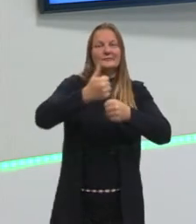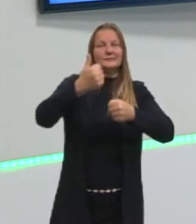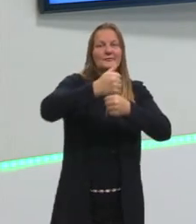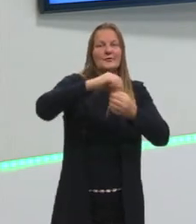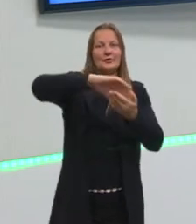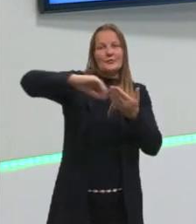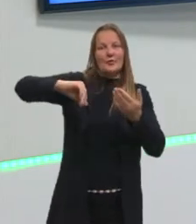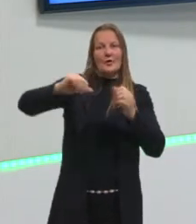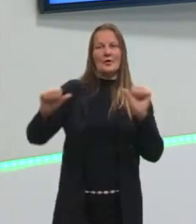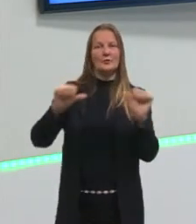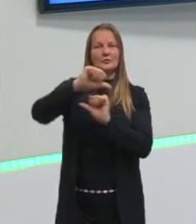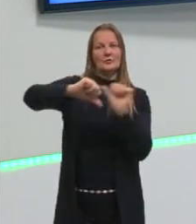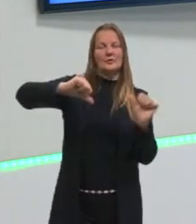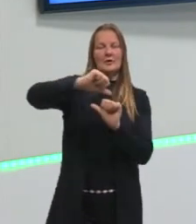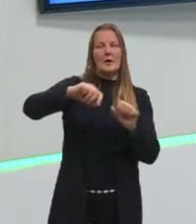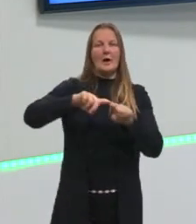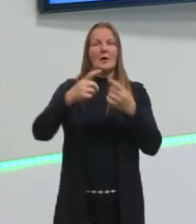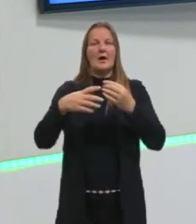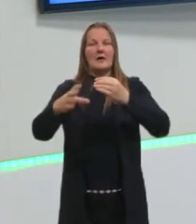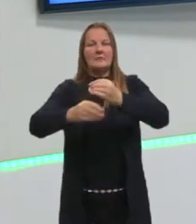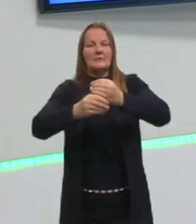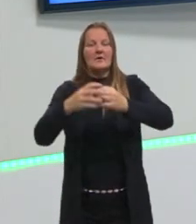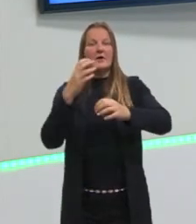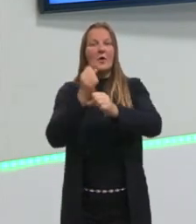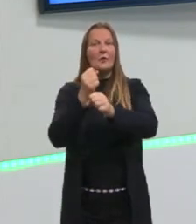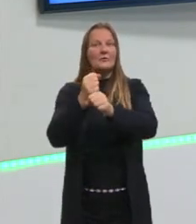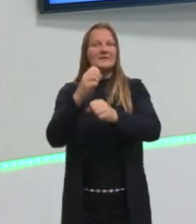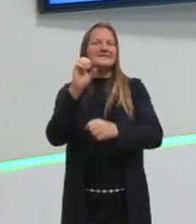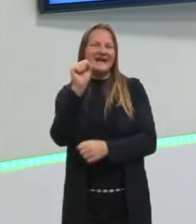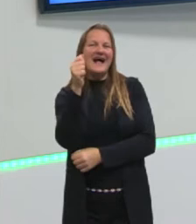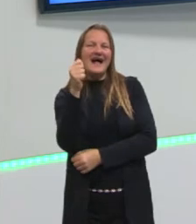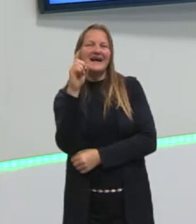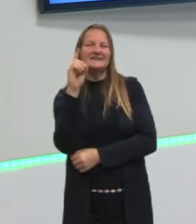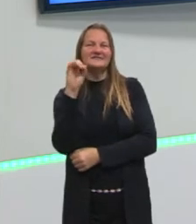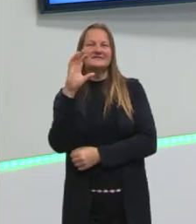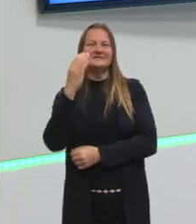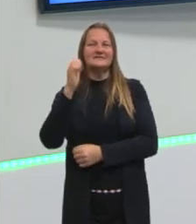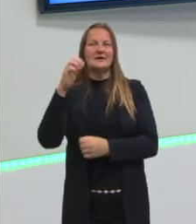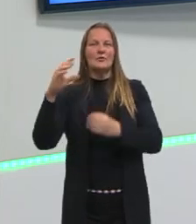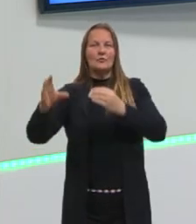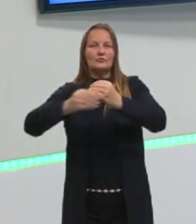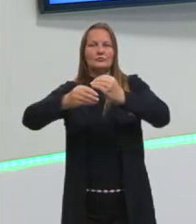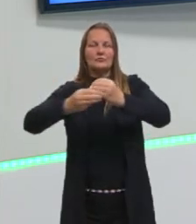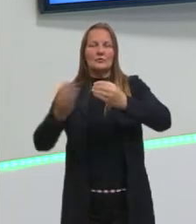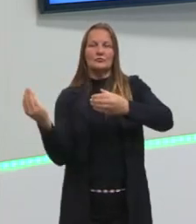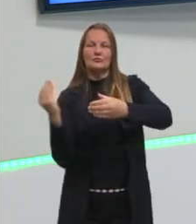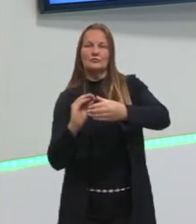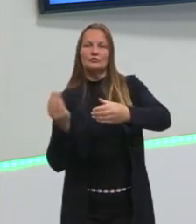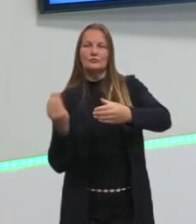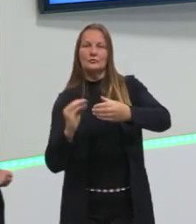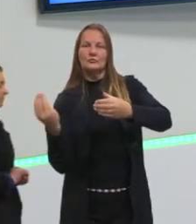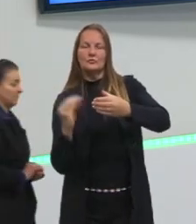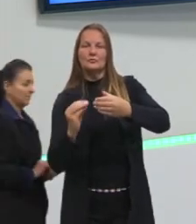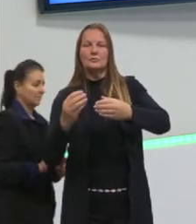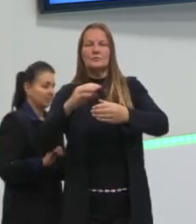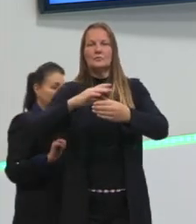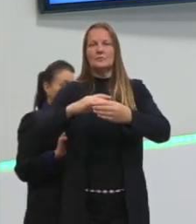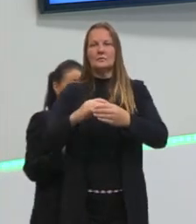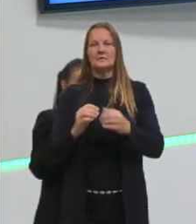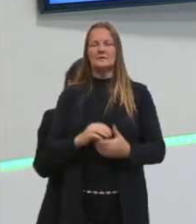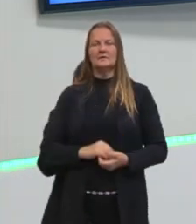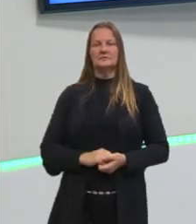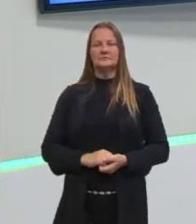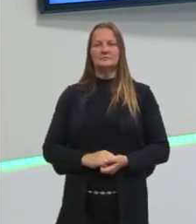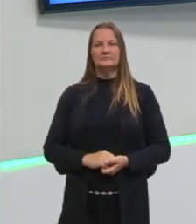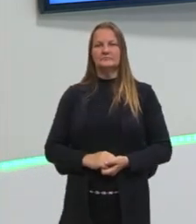os termos nomenclatura e se a gente sabe agora a edição falando em matemática o que que seria uma adição quando eu tenho uma adição eu tenho uma soma né então